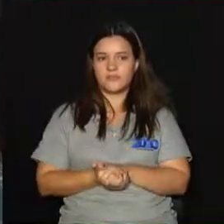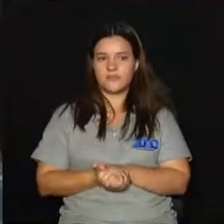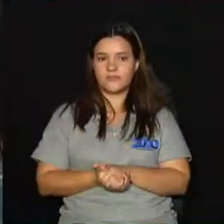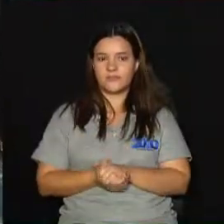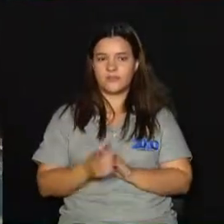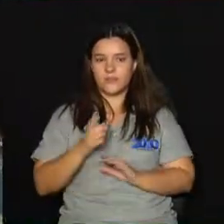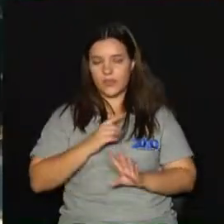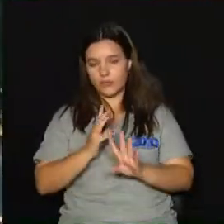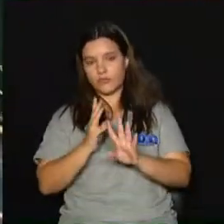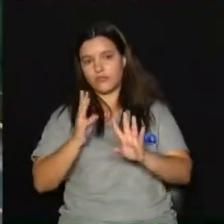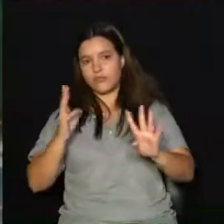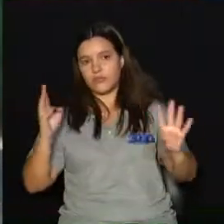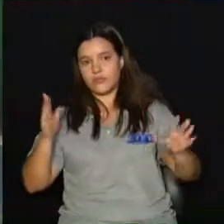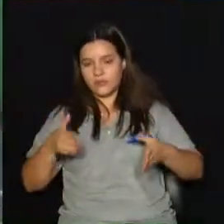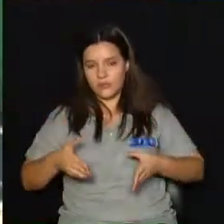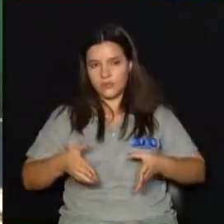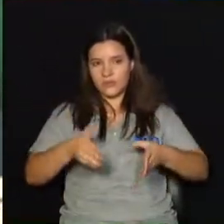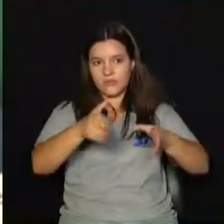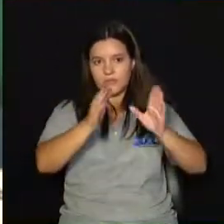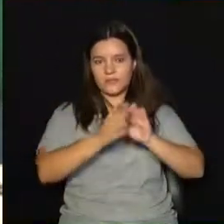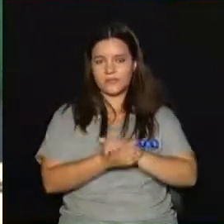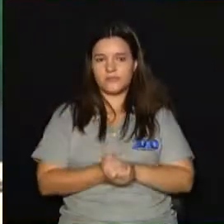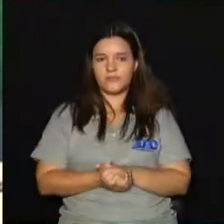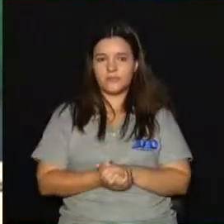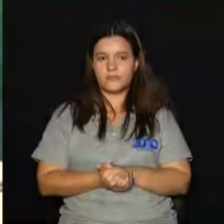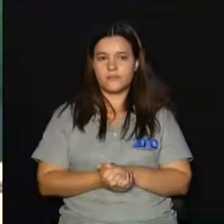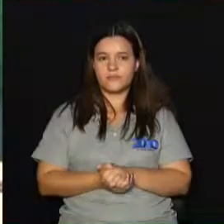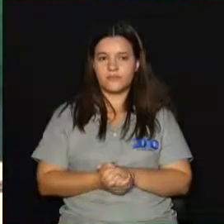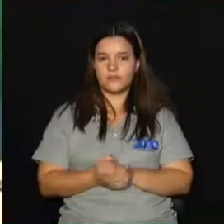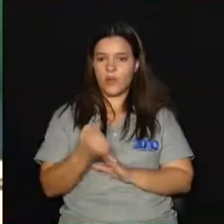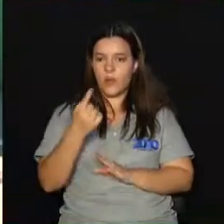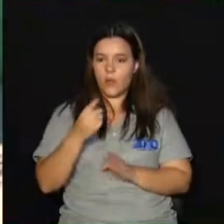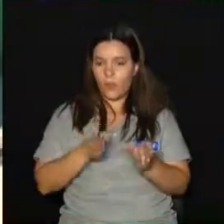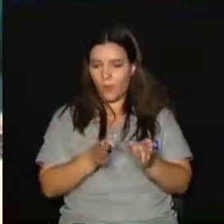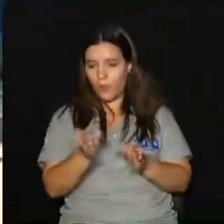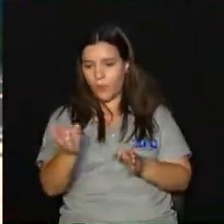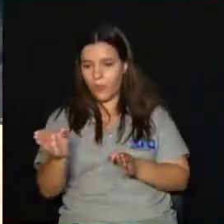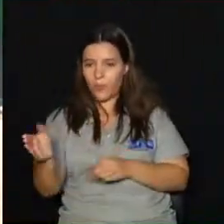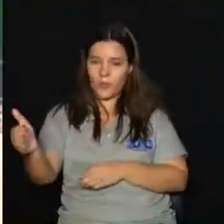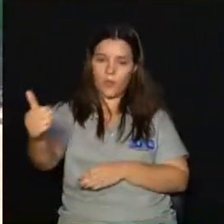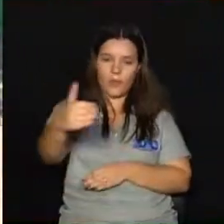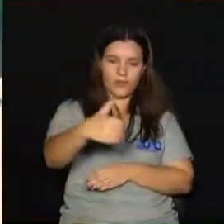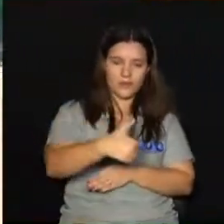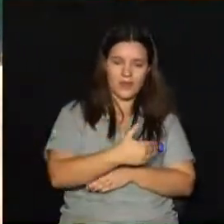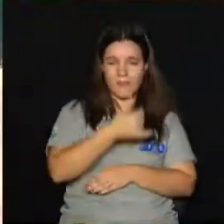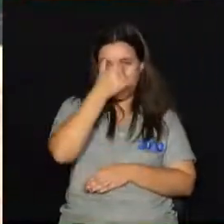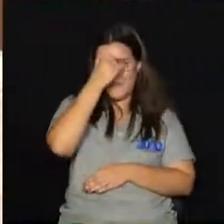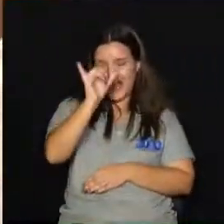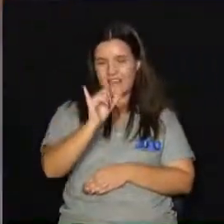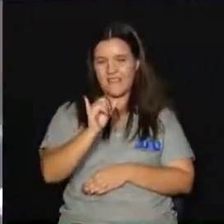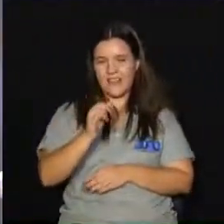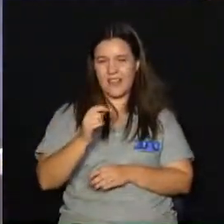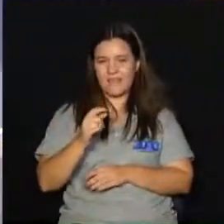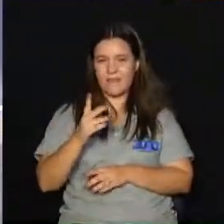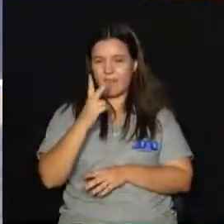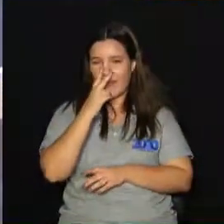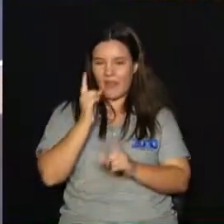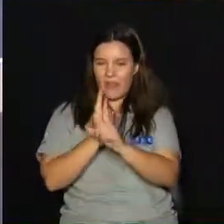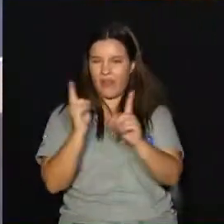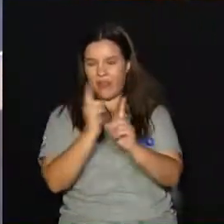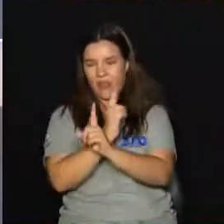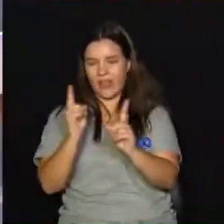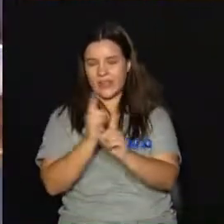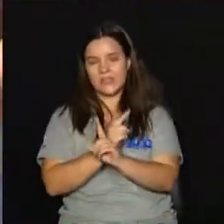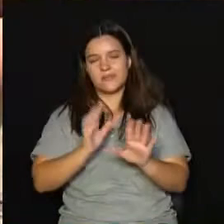ali de circulação com uma via de entrada e outra de saída para evitar qualquer tipo de aglomeração aqui